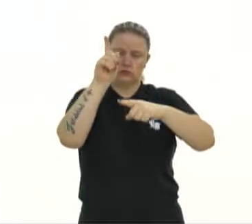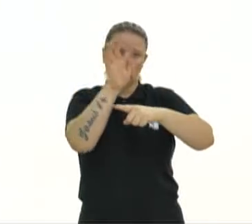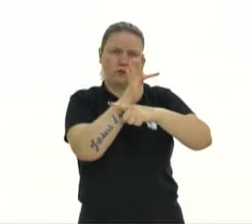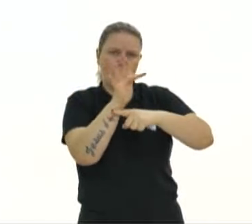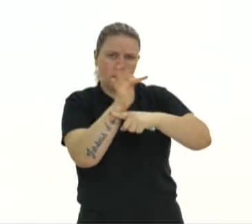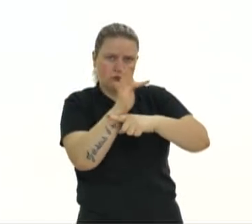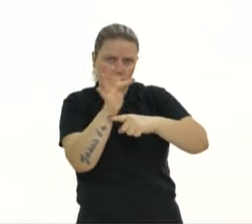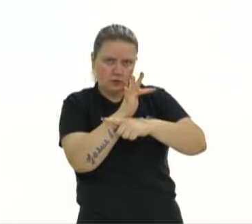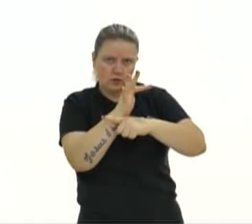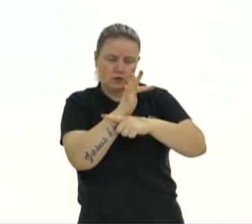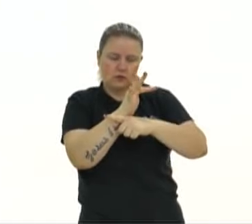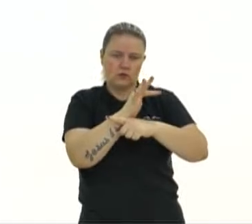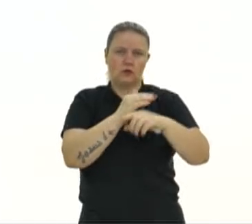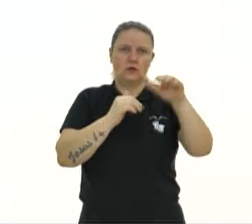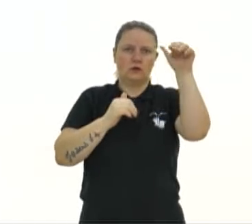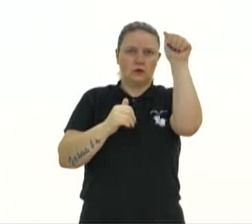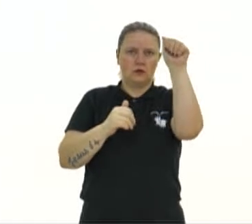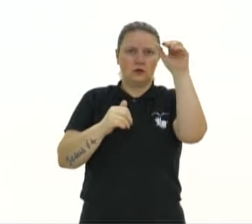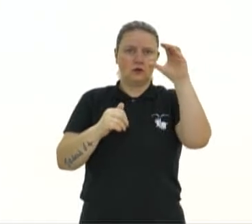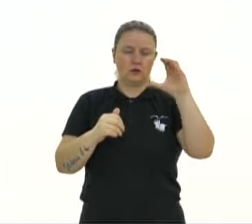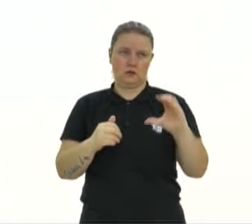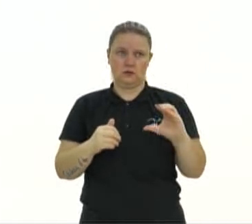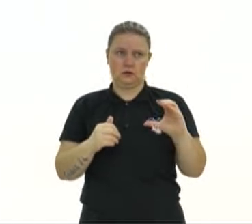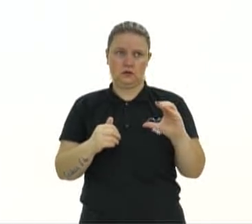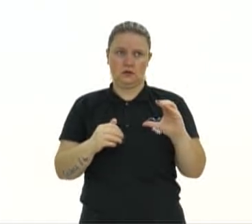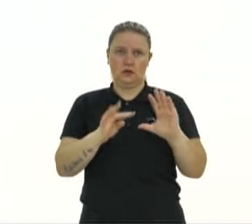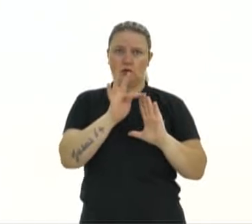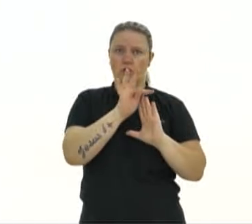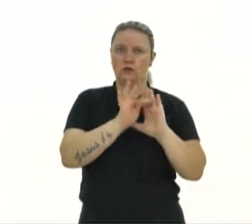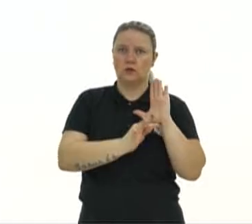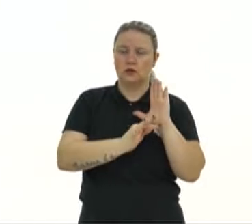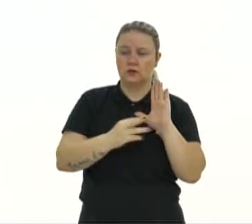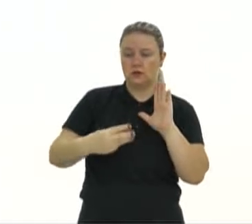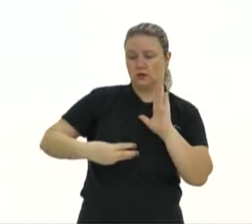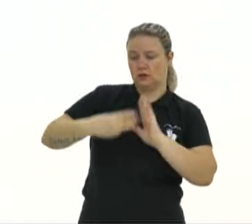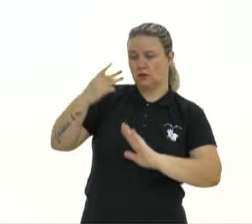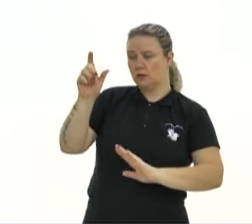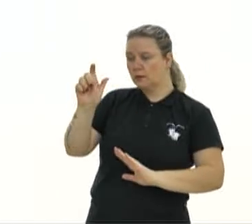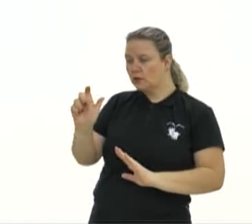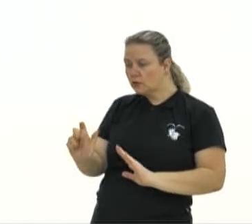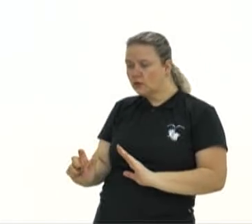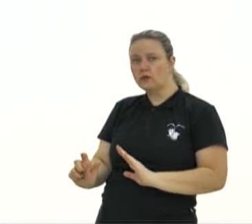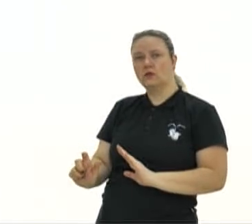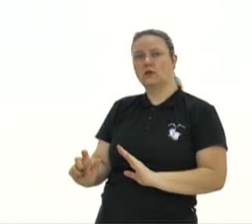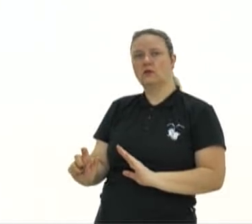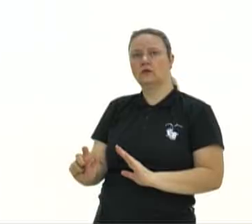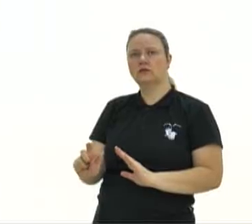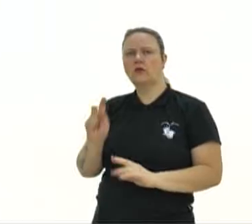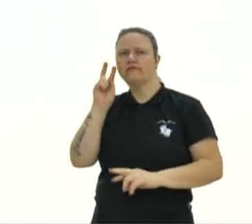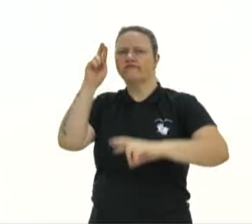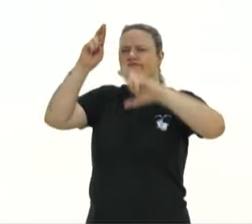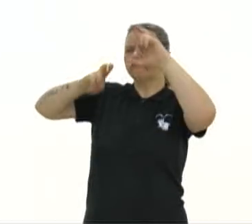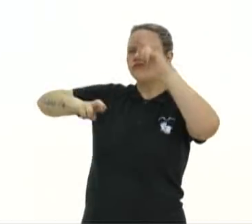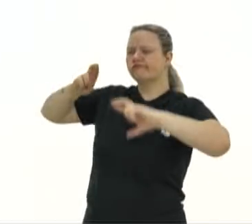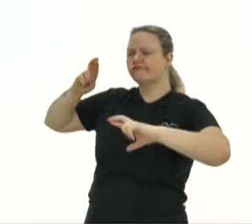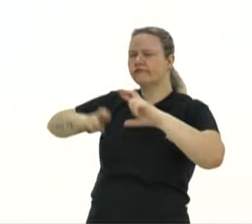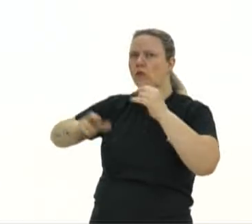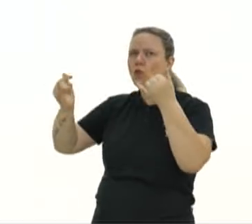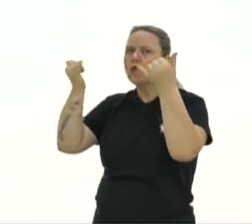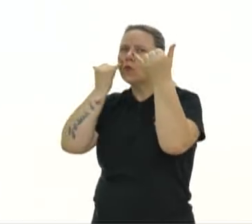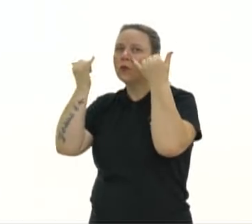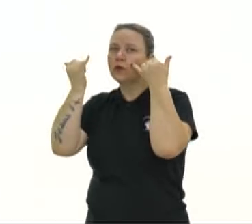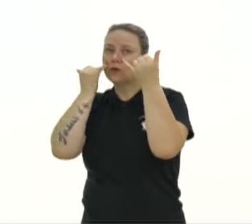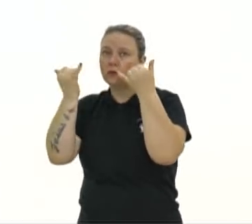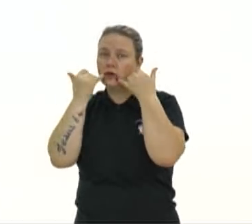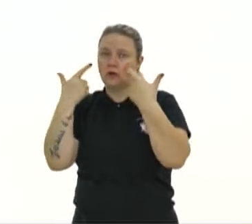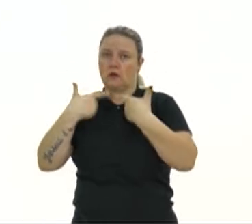pessoa, isso mesmo. E se você for analisar todo o restante da notícia, do começo ao fim, nós temos essa ideia de